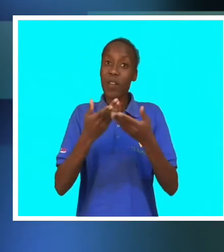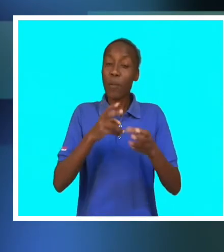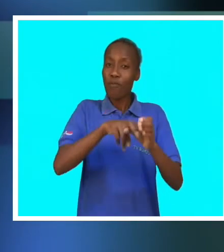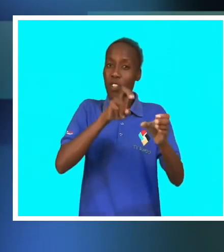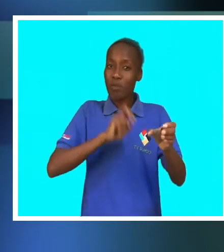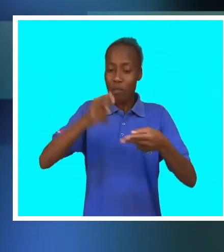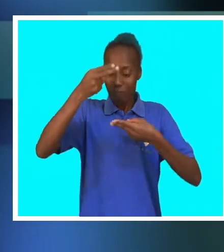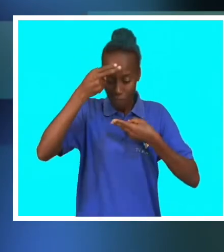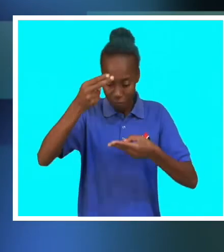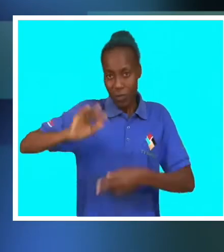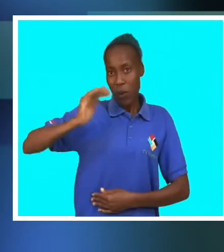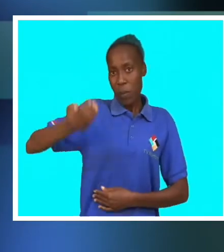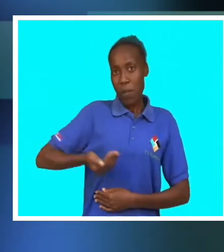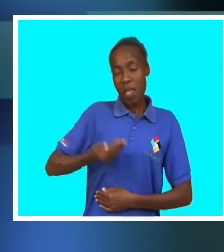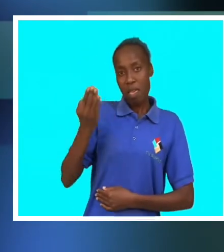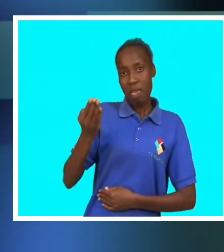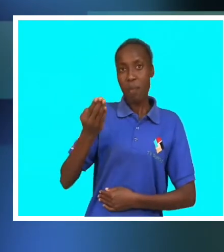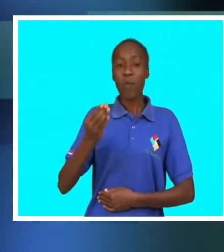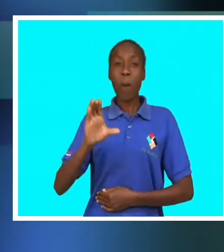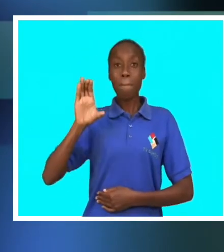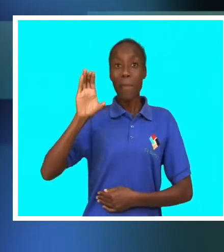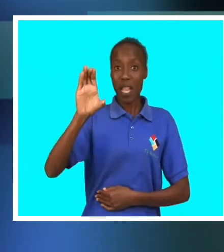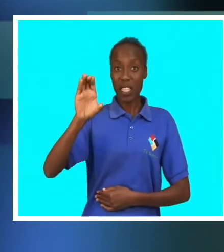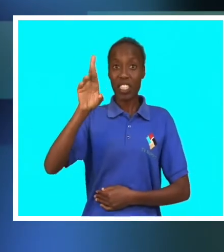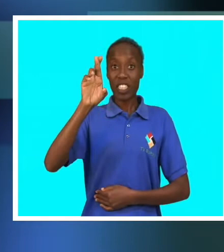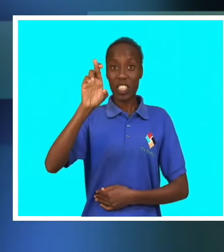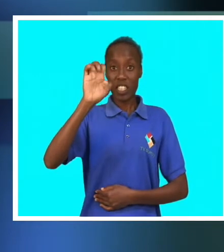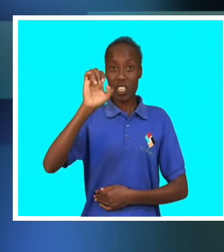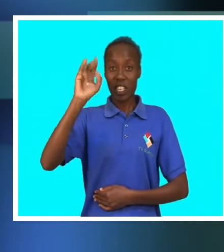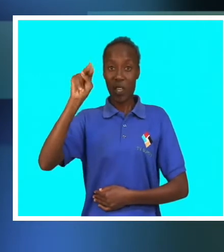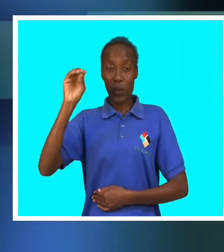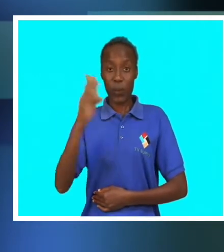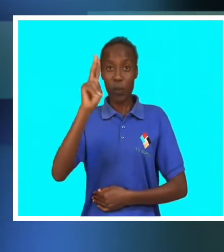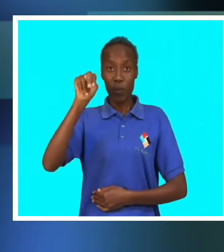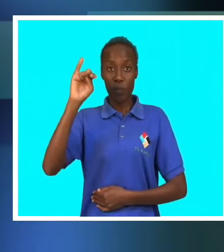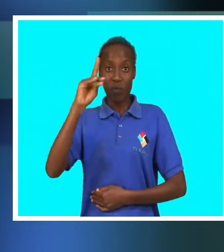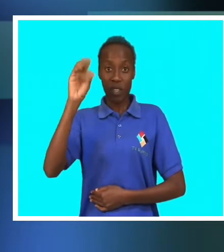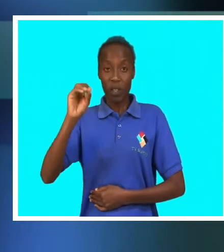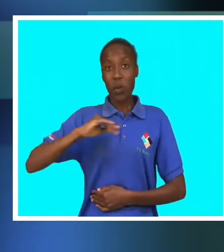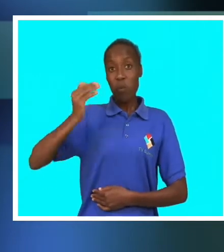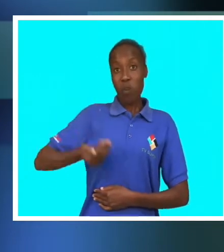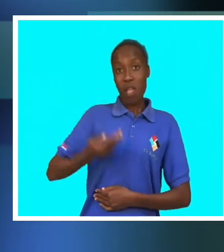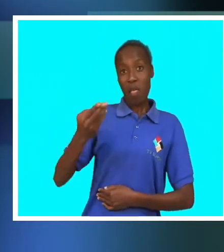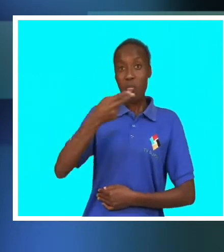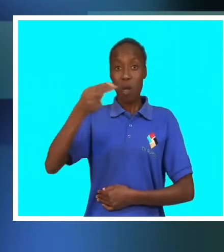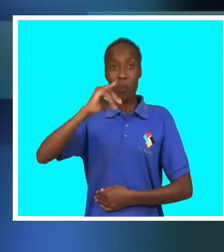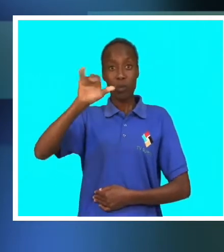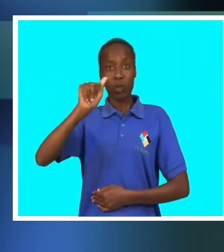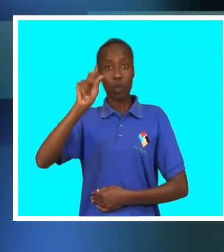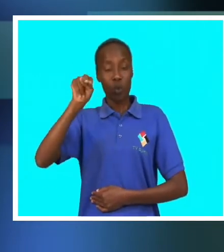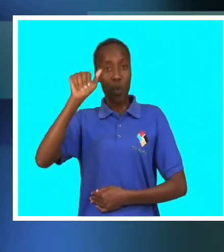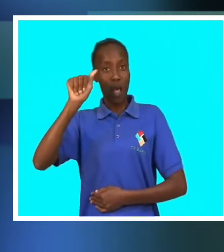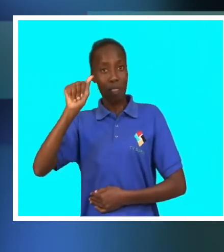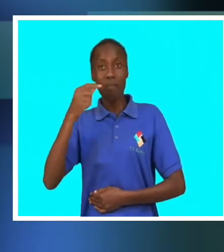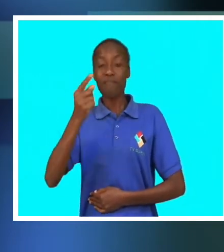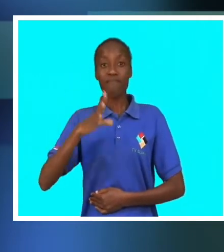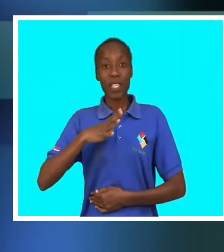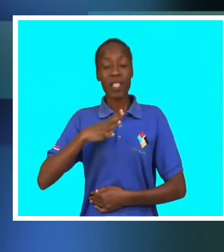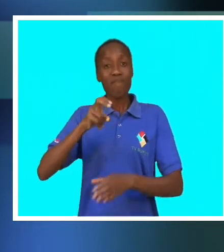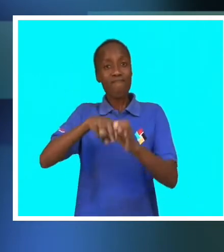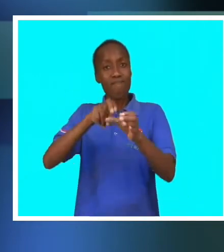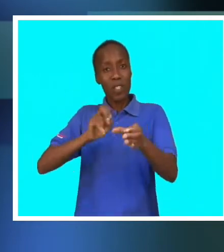despedida oficial da alta comissária do Reino Unido em Moçambique, Joana Fuenzberg. No discurso de despedida,